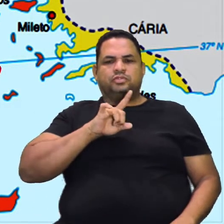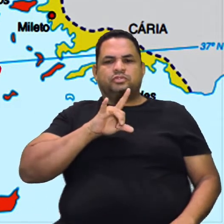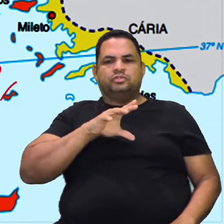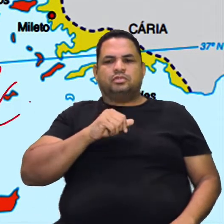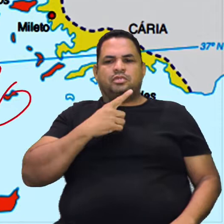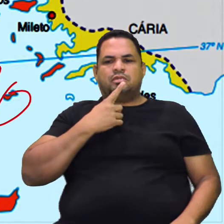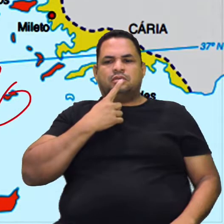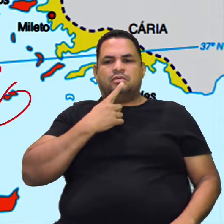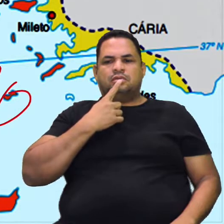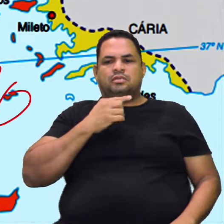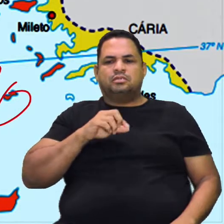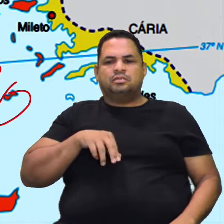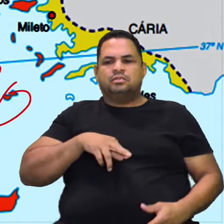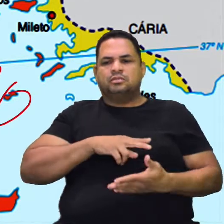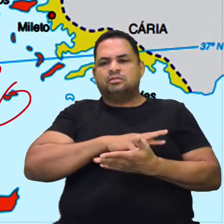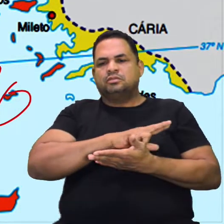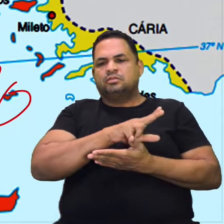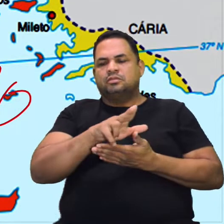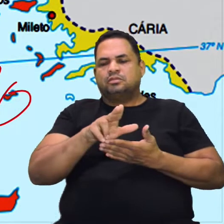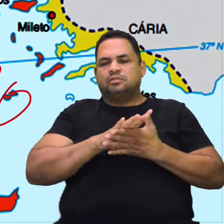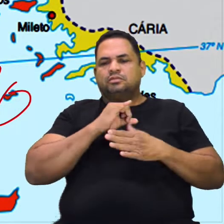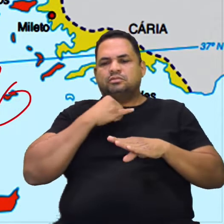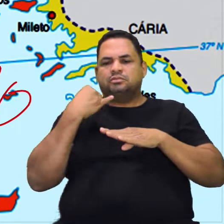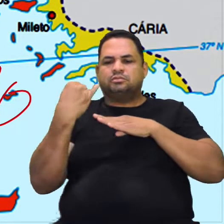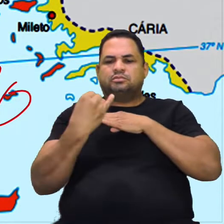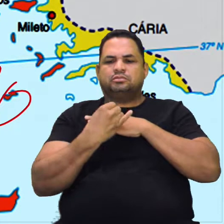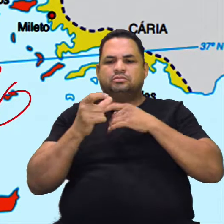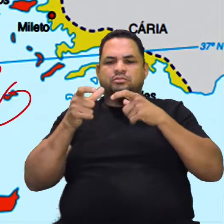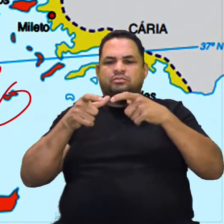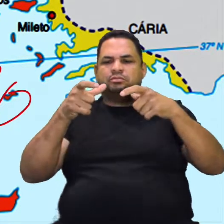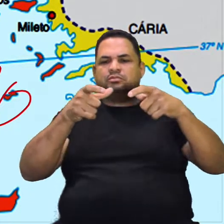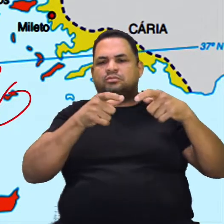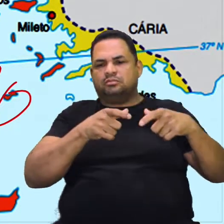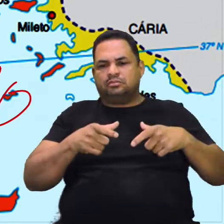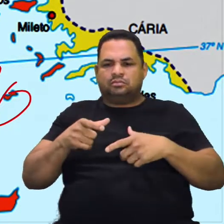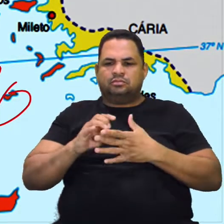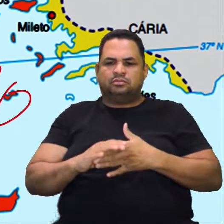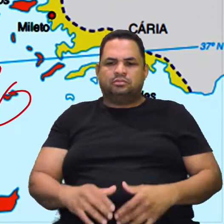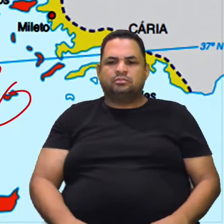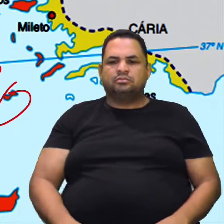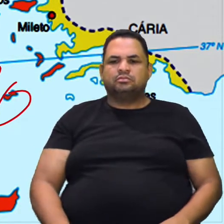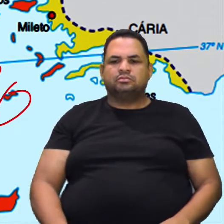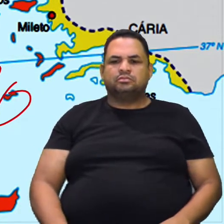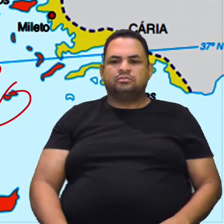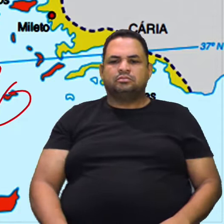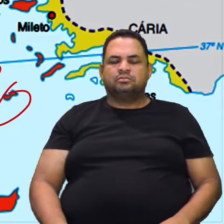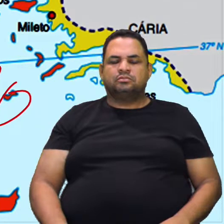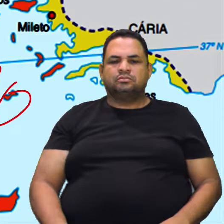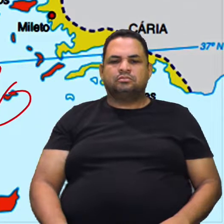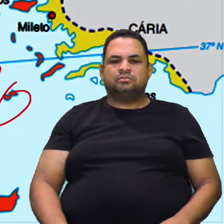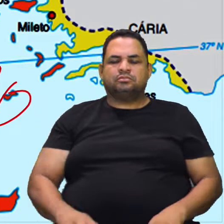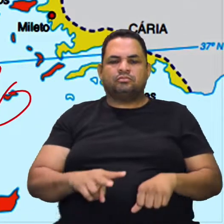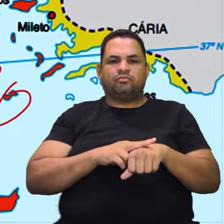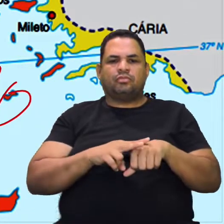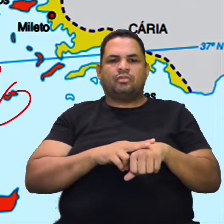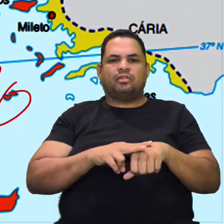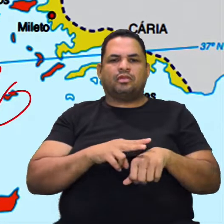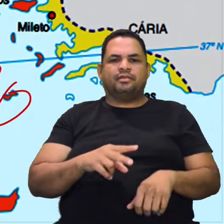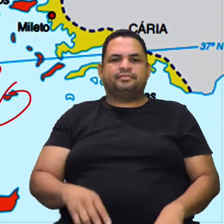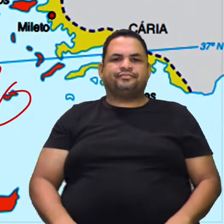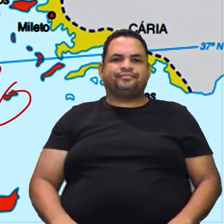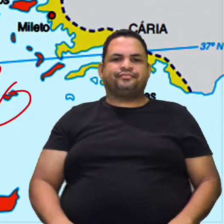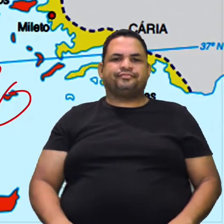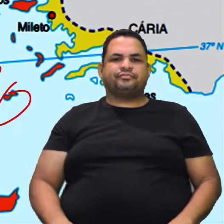ó, várias ilhas que faziam parte dessa Grécia. A Grécia de verde aqui que aparece é a